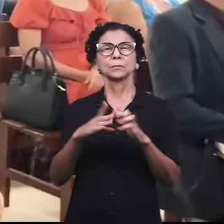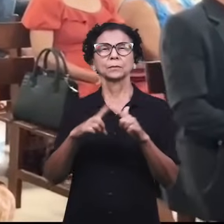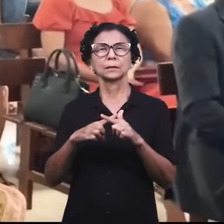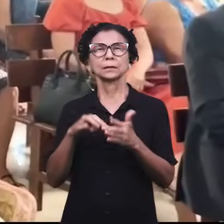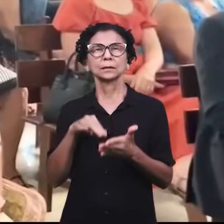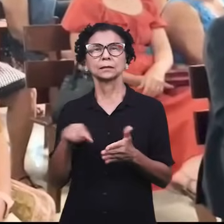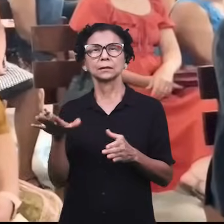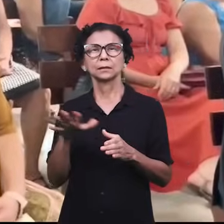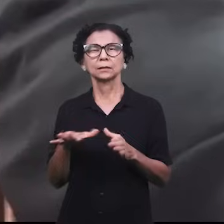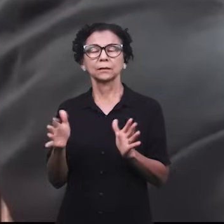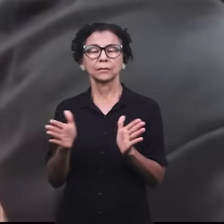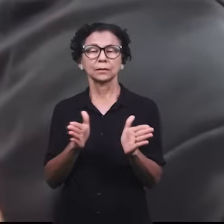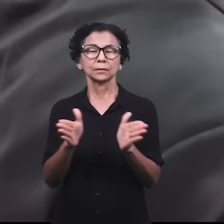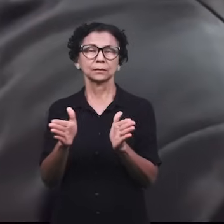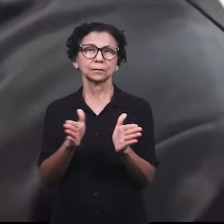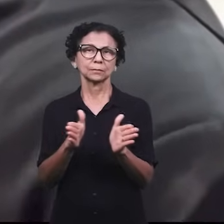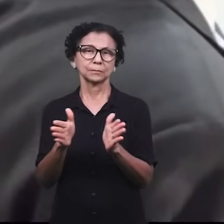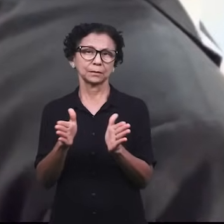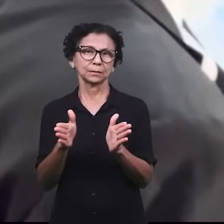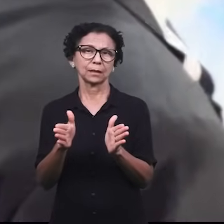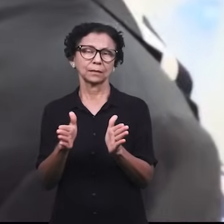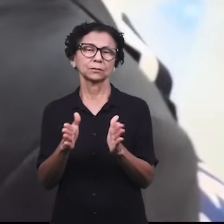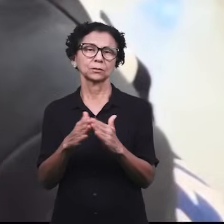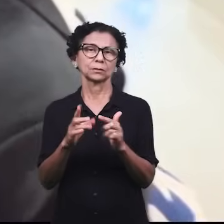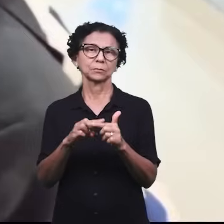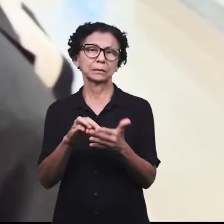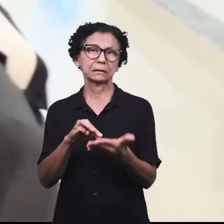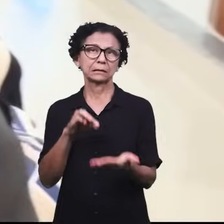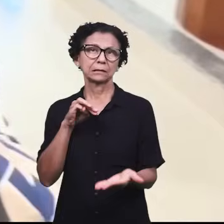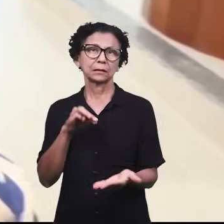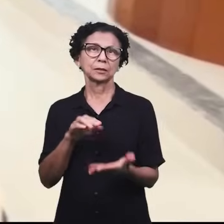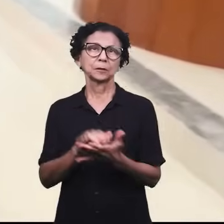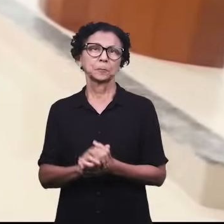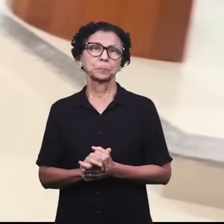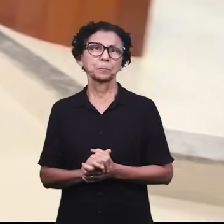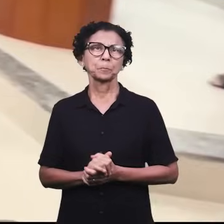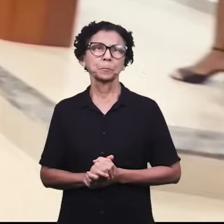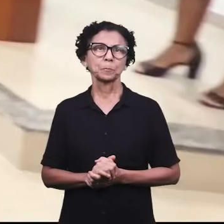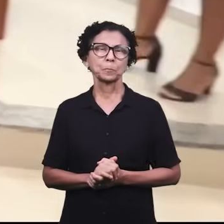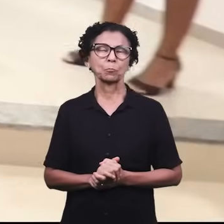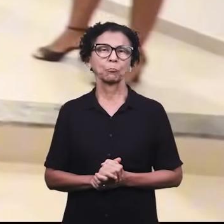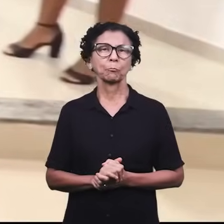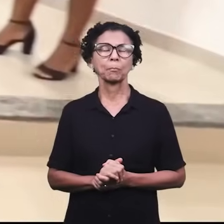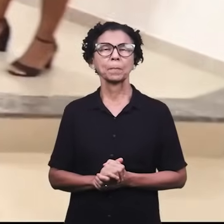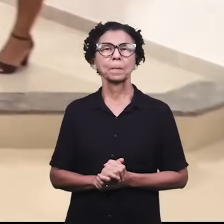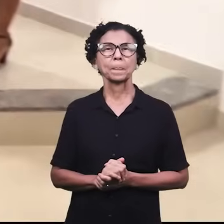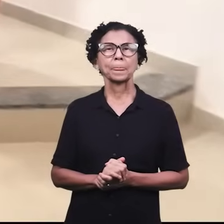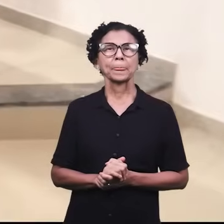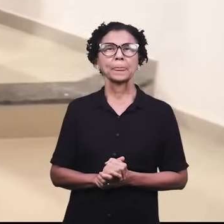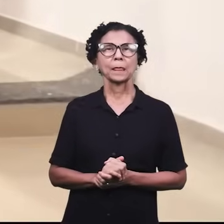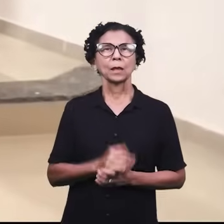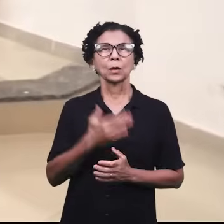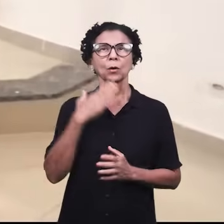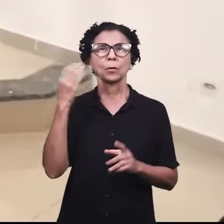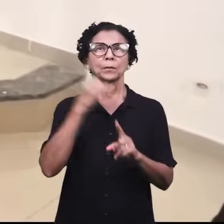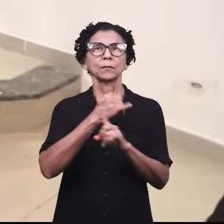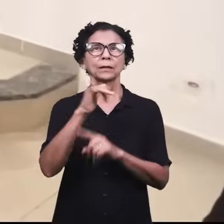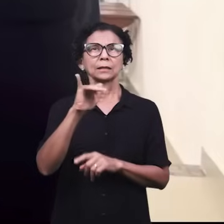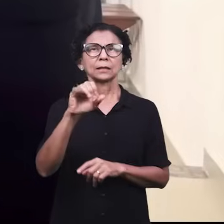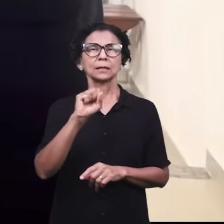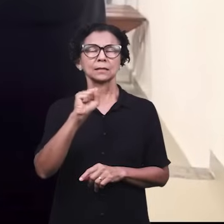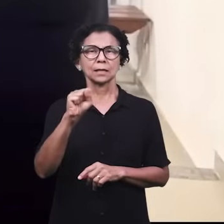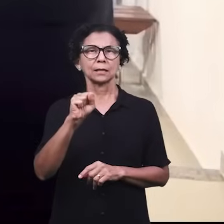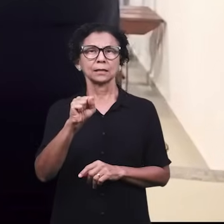a acessibilidade na Igreja Cristã Maranata. A mensagem no livro do profeta Isaías, capítulo 29,